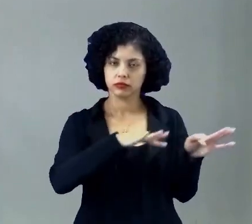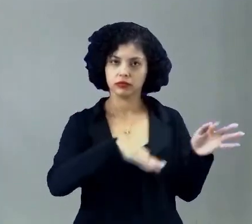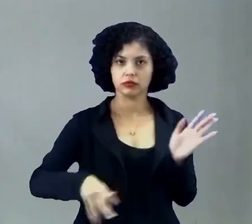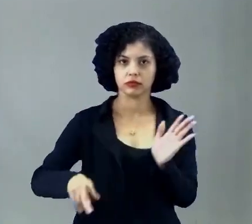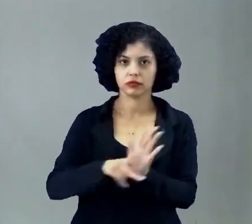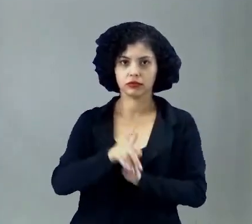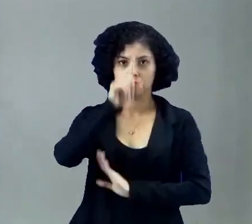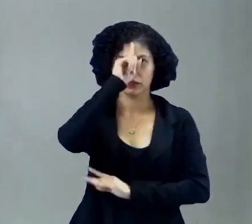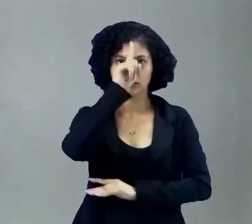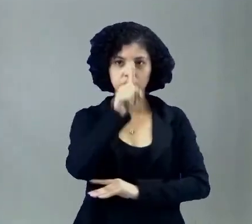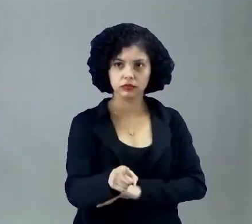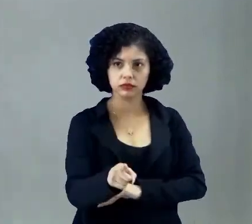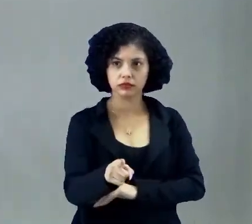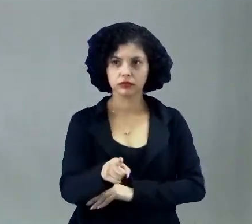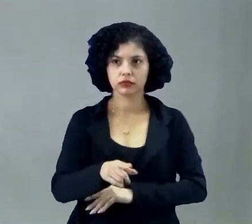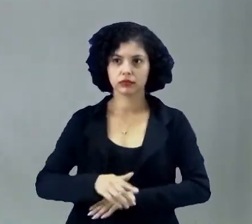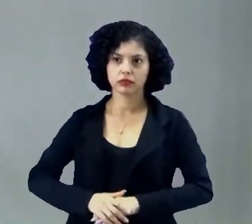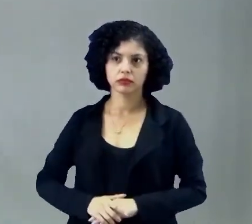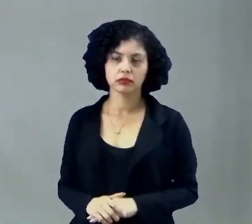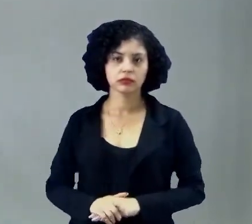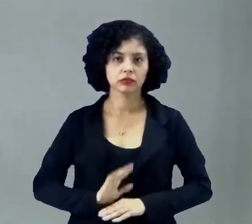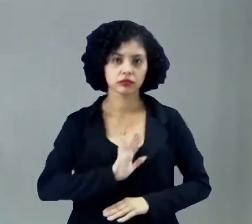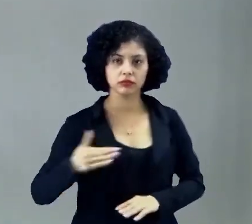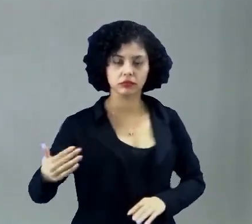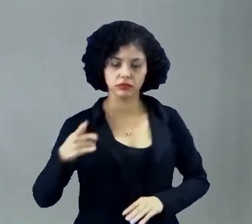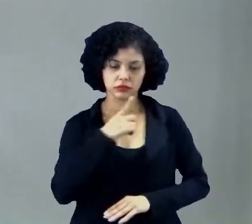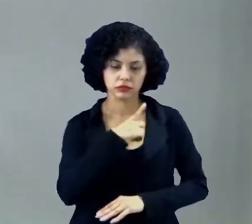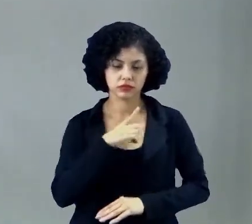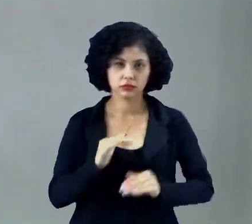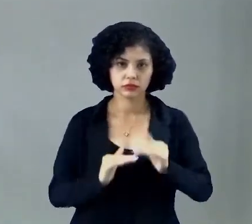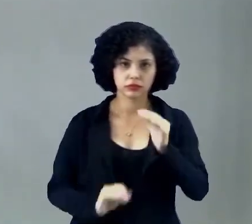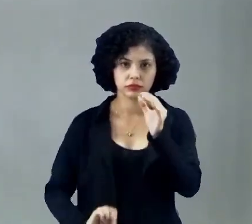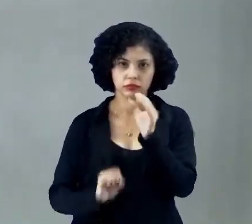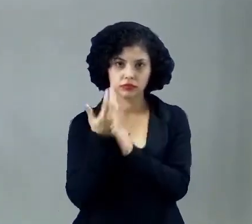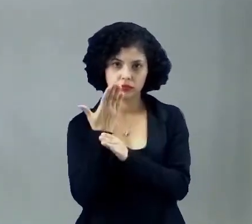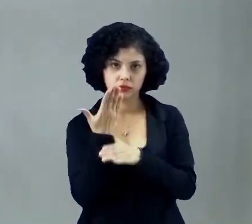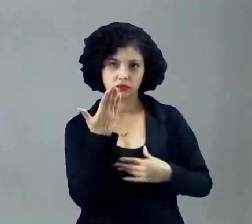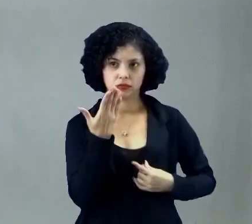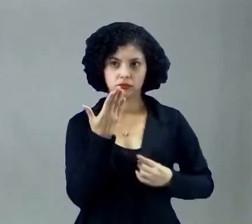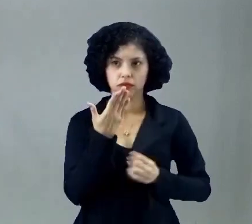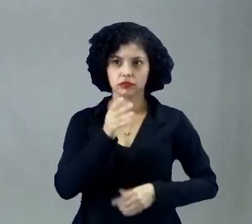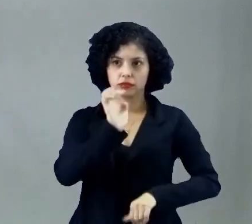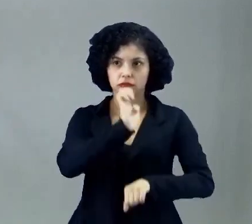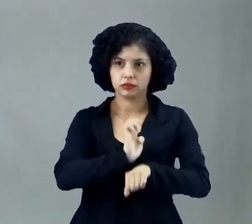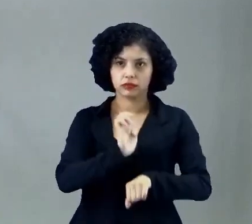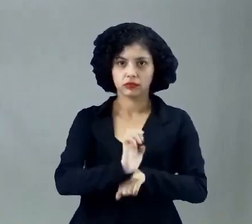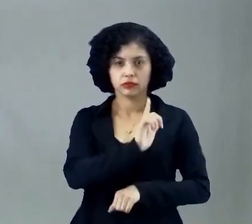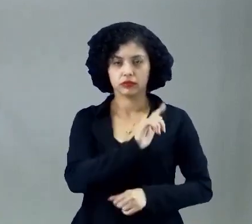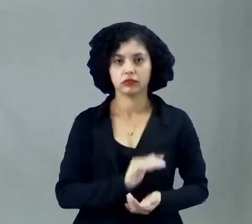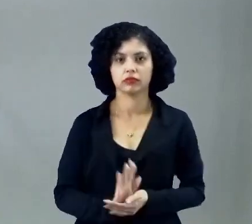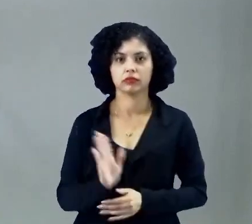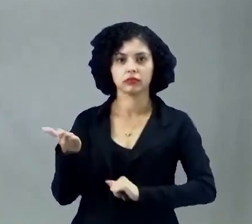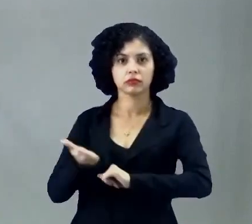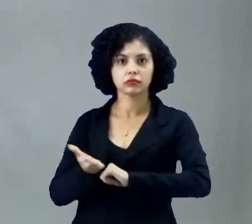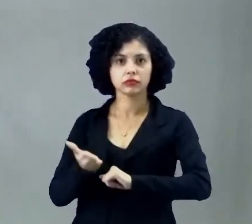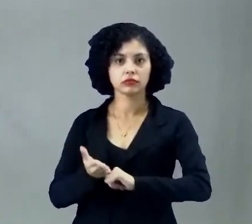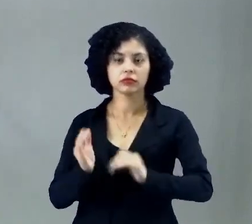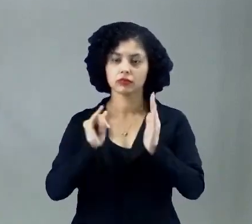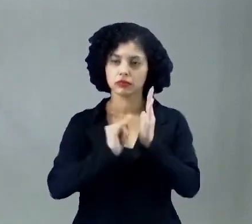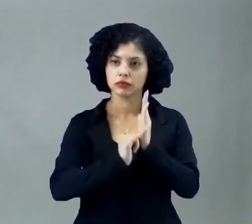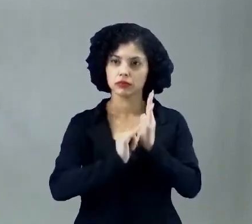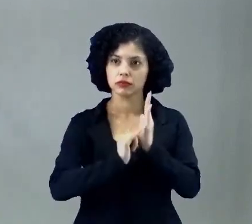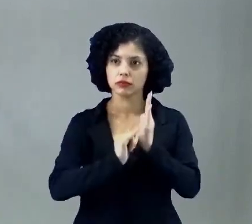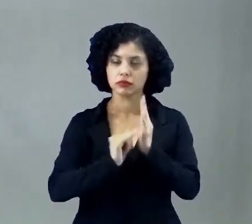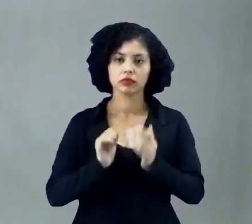ele era autônomo. Quando eu tenho o surgimento do Estado moderno, eu tenho a